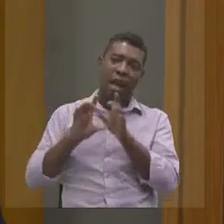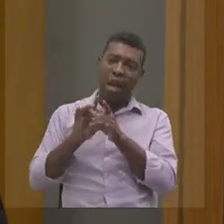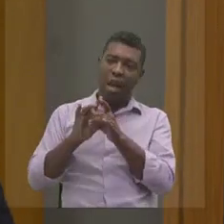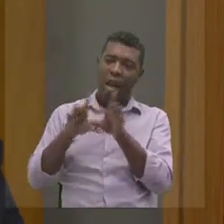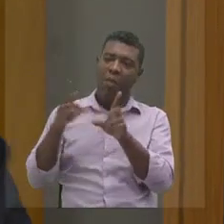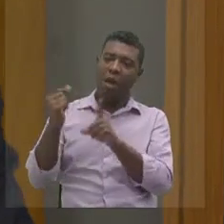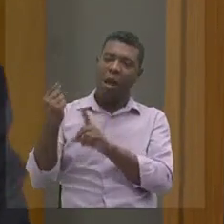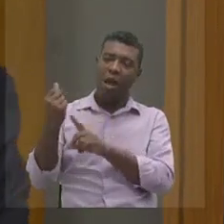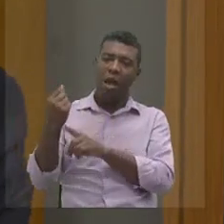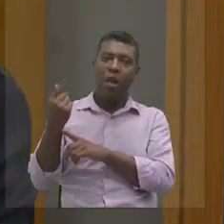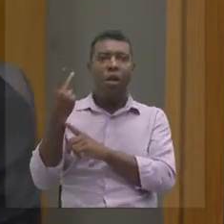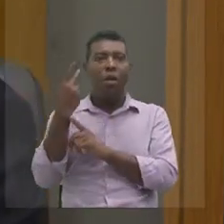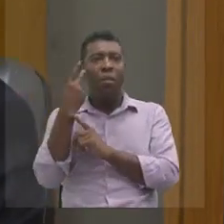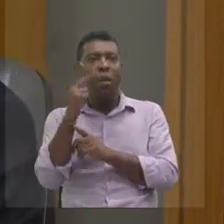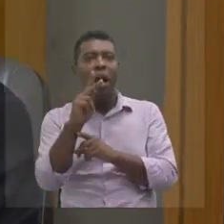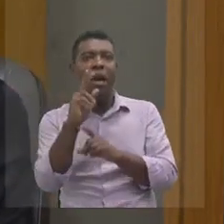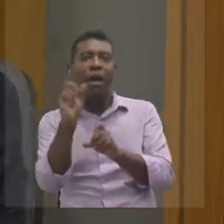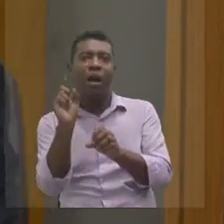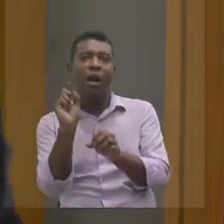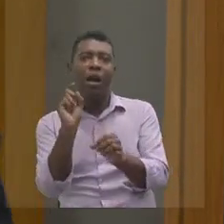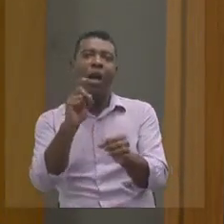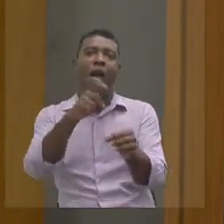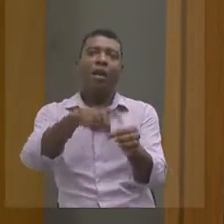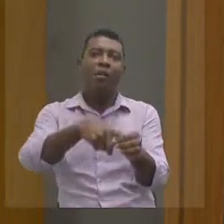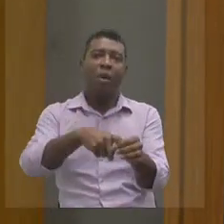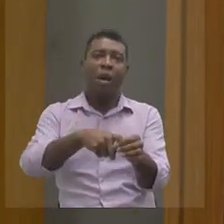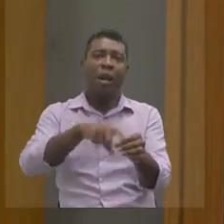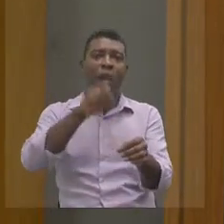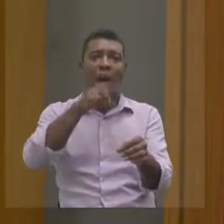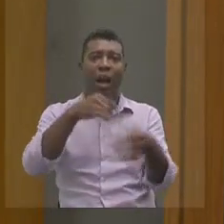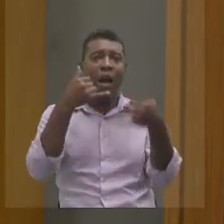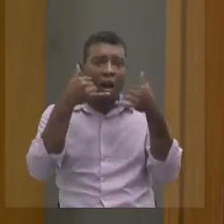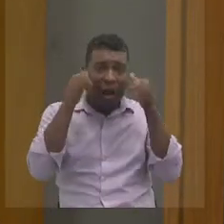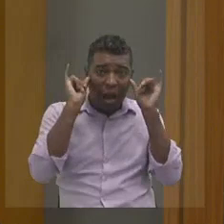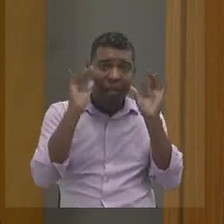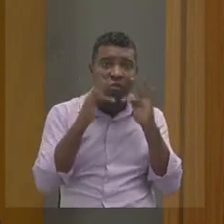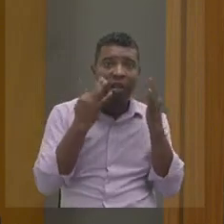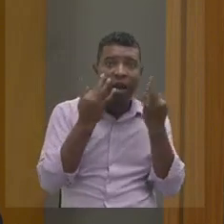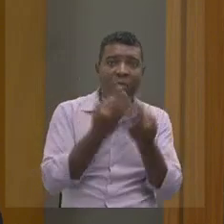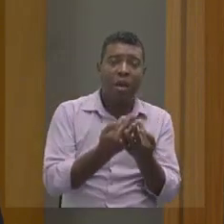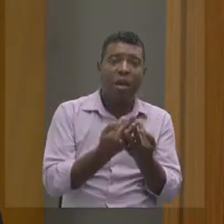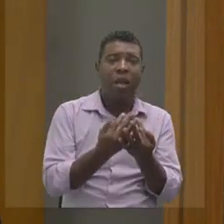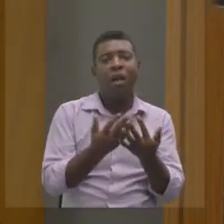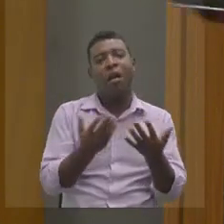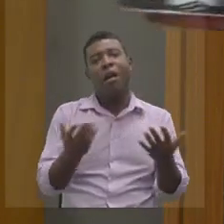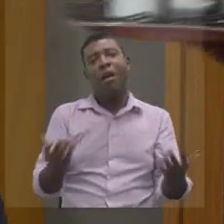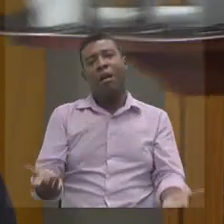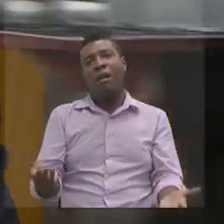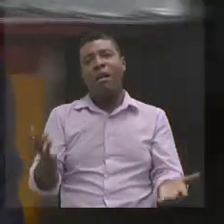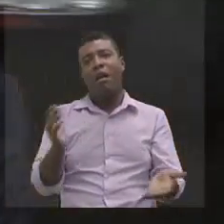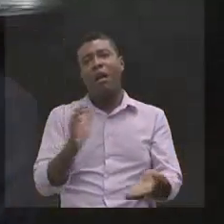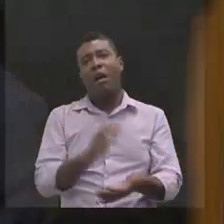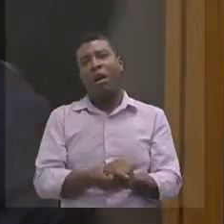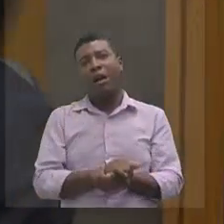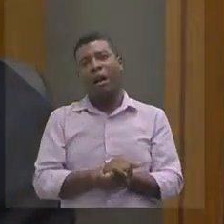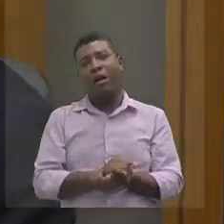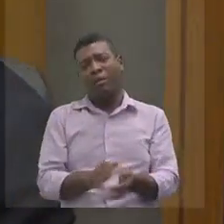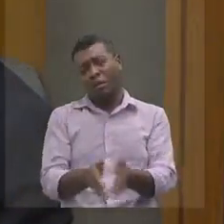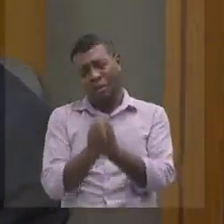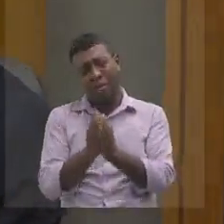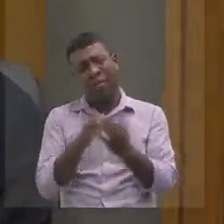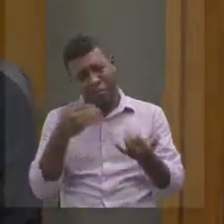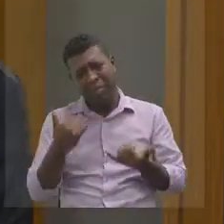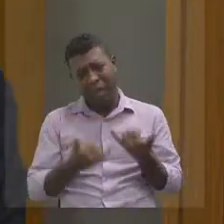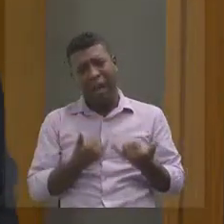recurso para recuperar uma rodovia que dá acesso ao Rancho da sua família ora é brincadeira gente